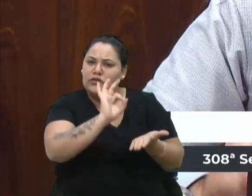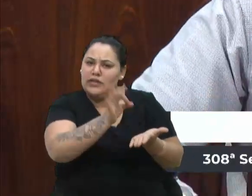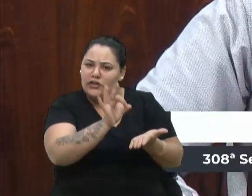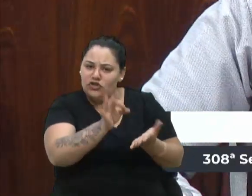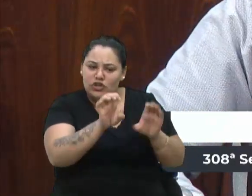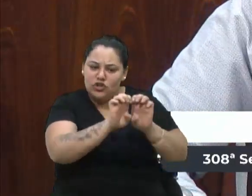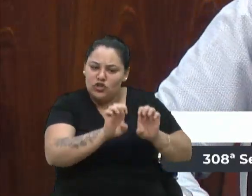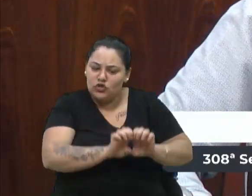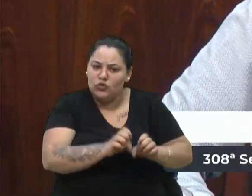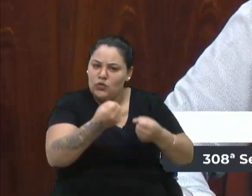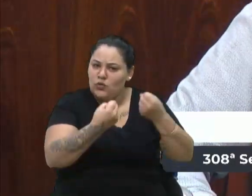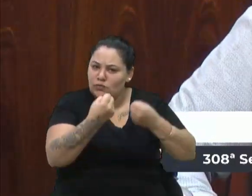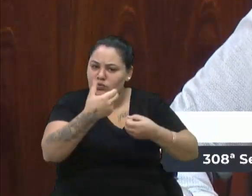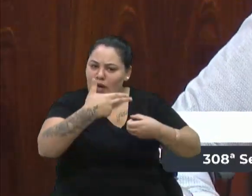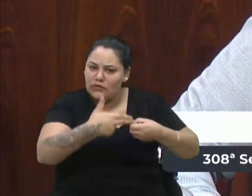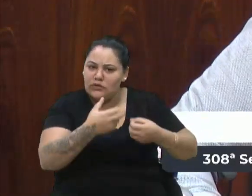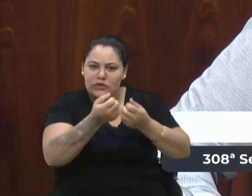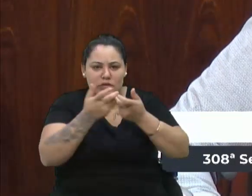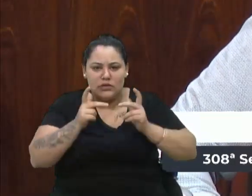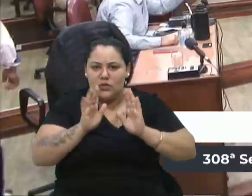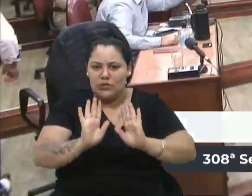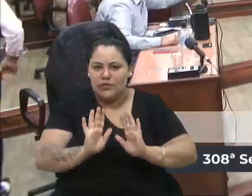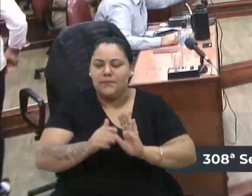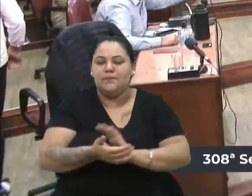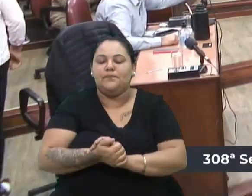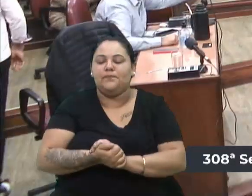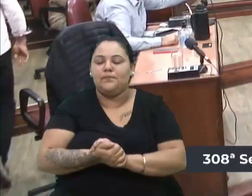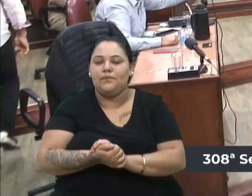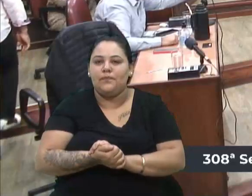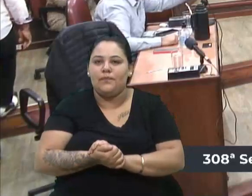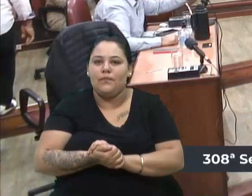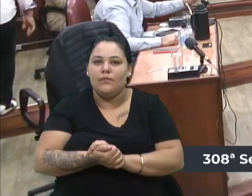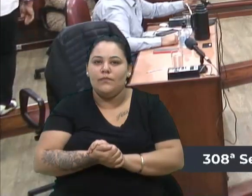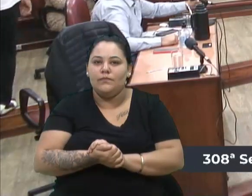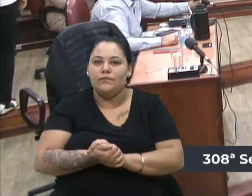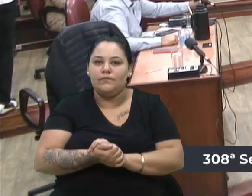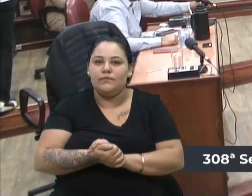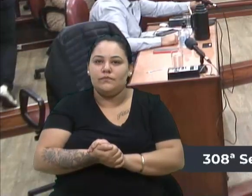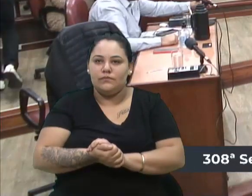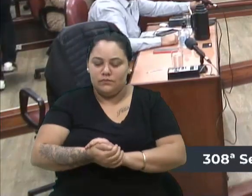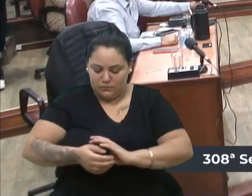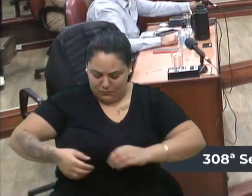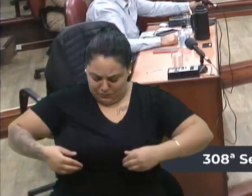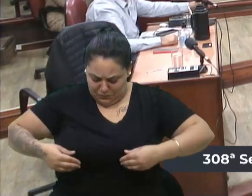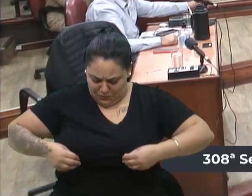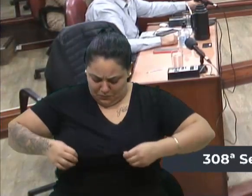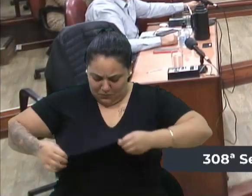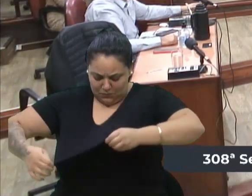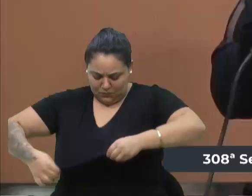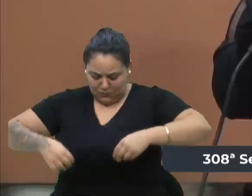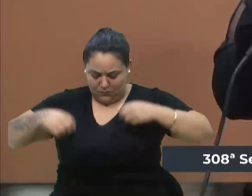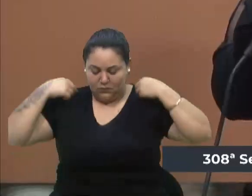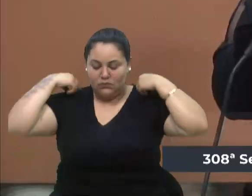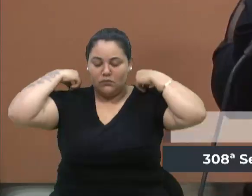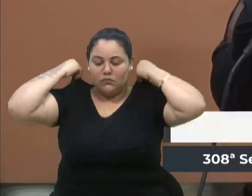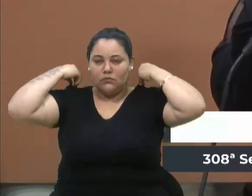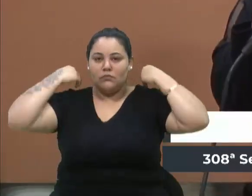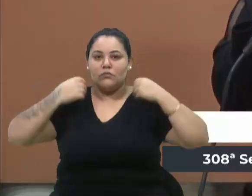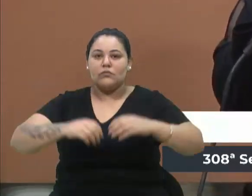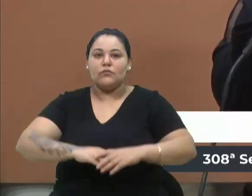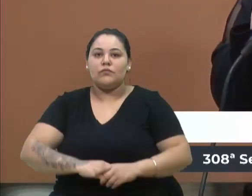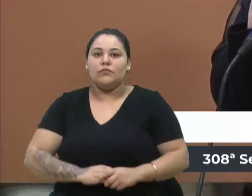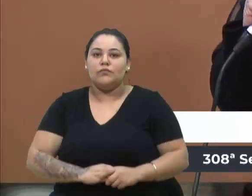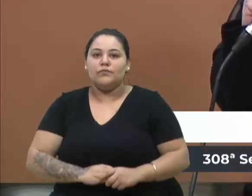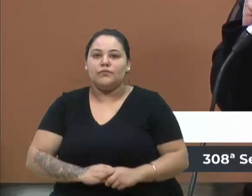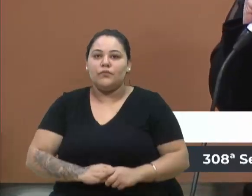ponta do iceberg acho que é isso obrigado o vereador agora vereadores e não é é Para justamente para isso que tem essa